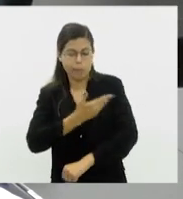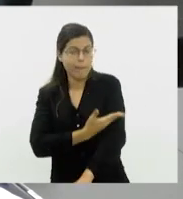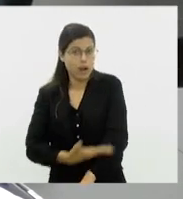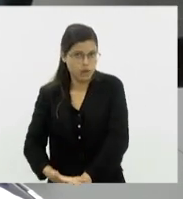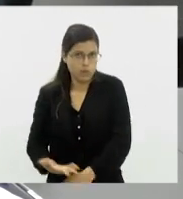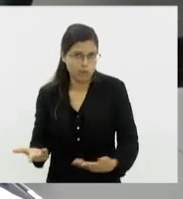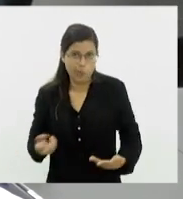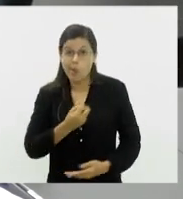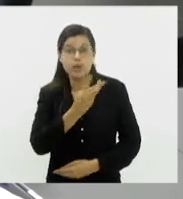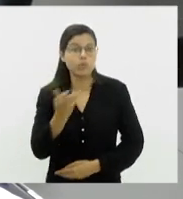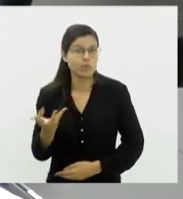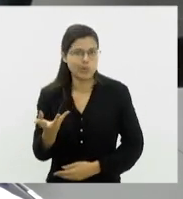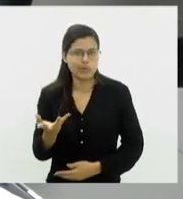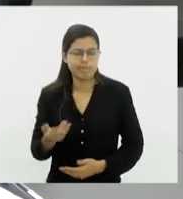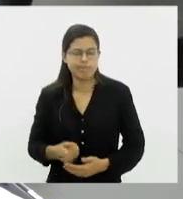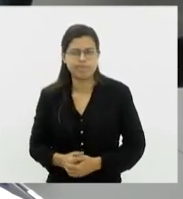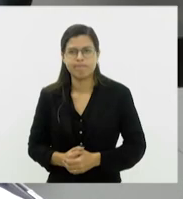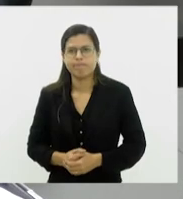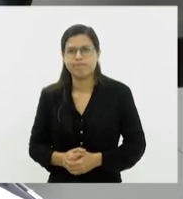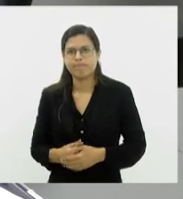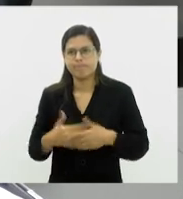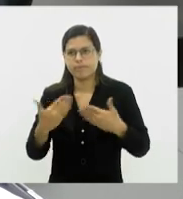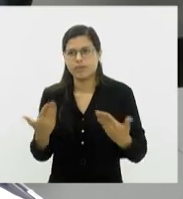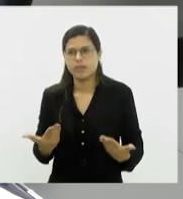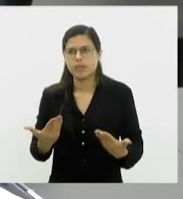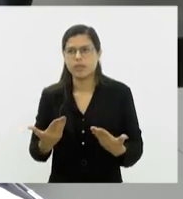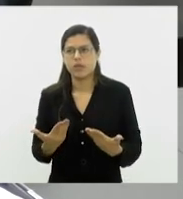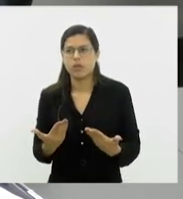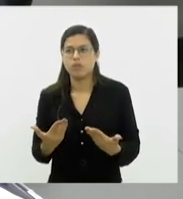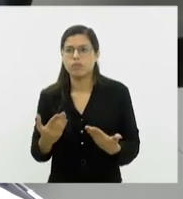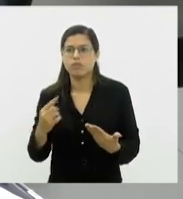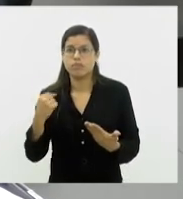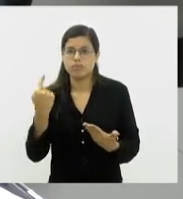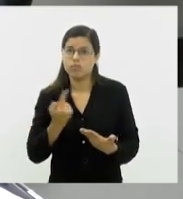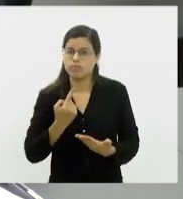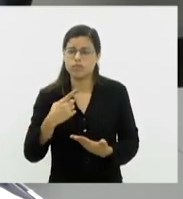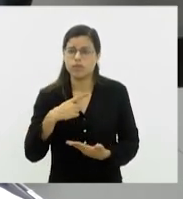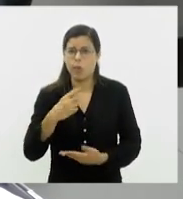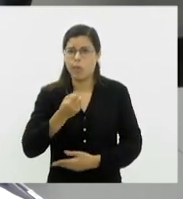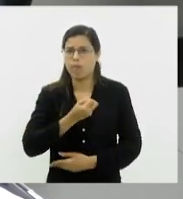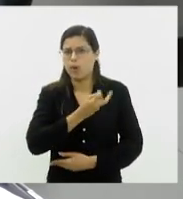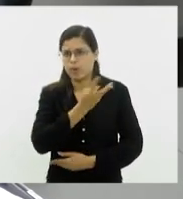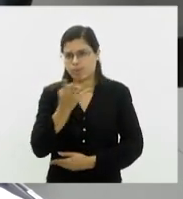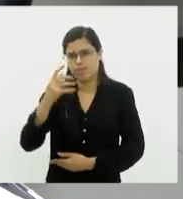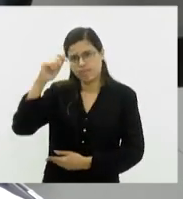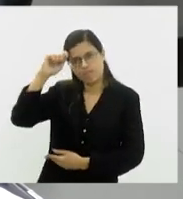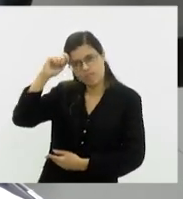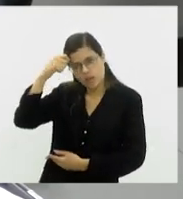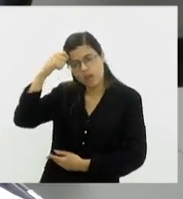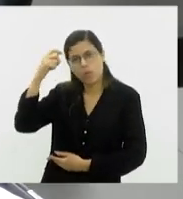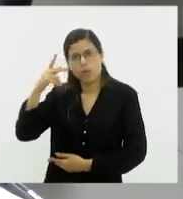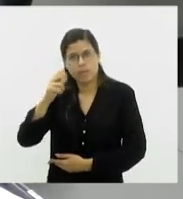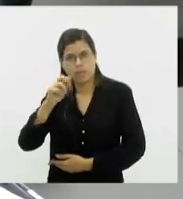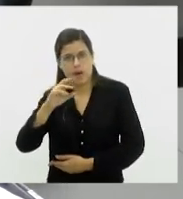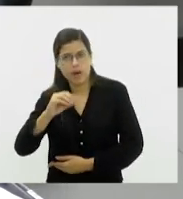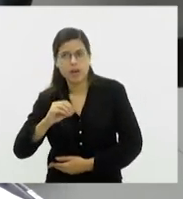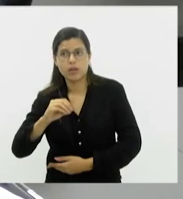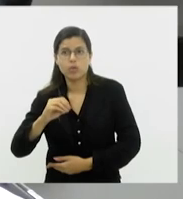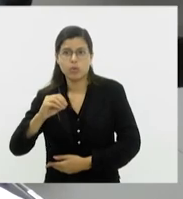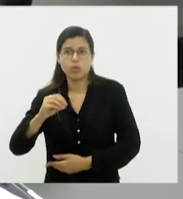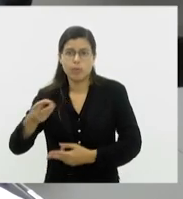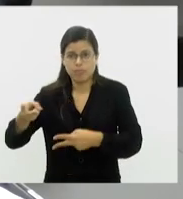automaticamente eh a gente vai ter uma quantidade de negros ou pardos presos a maior